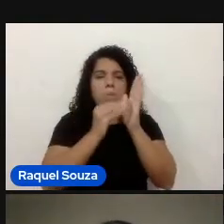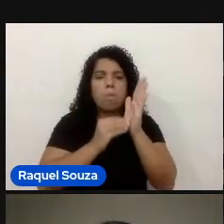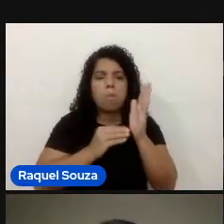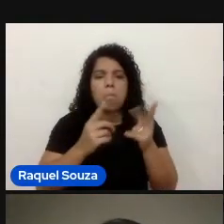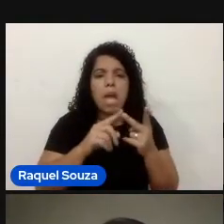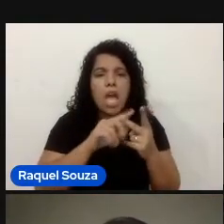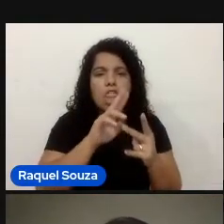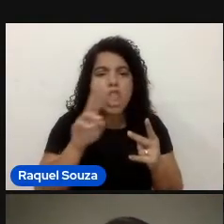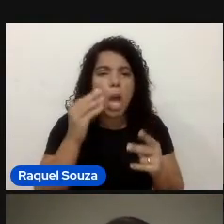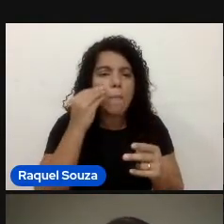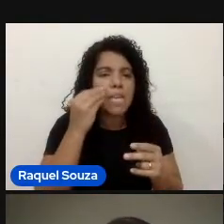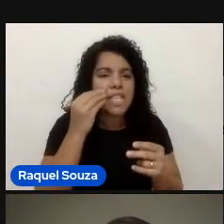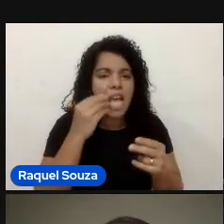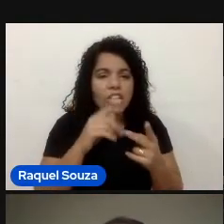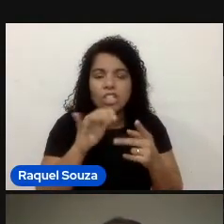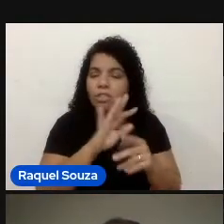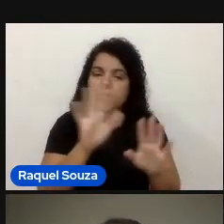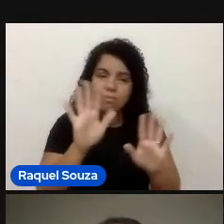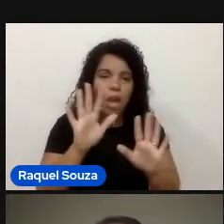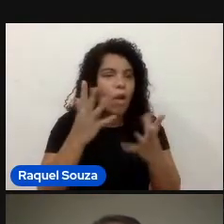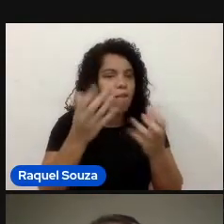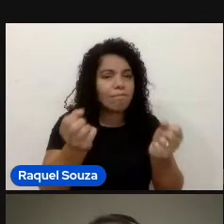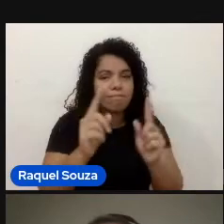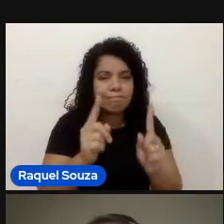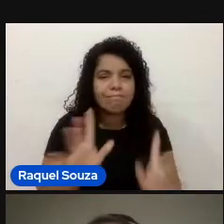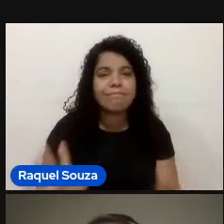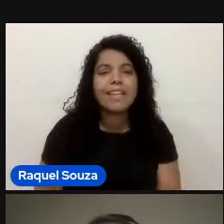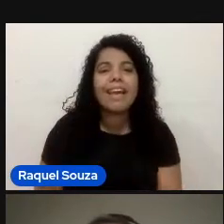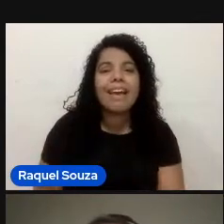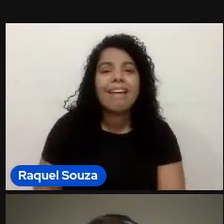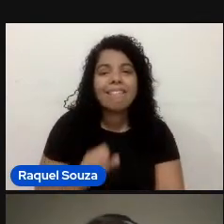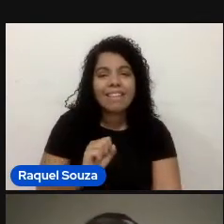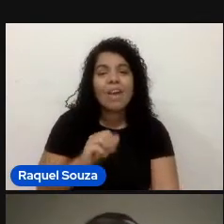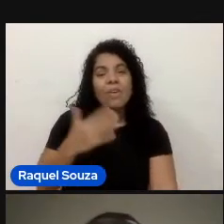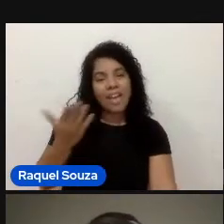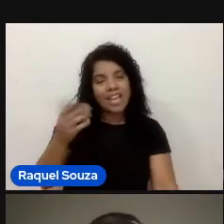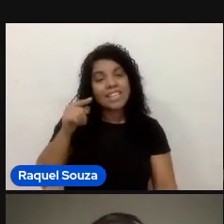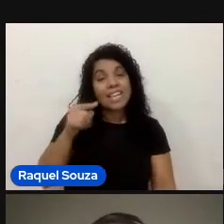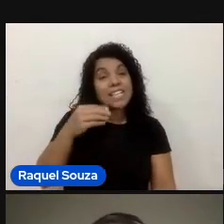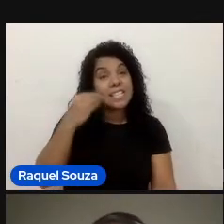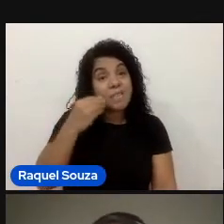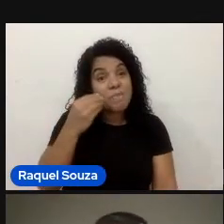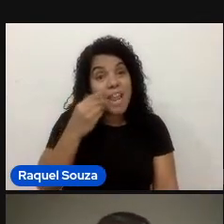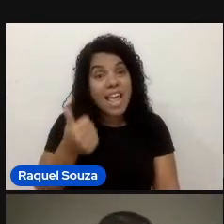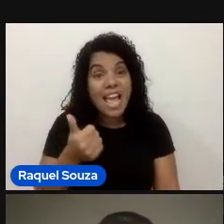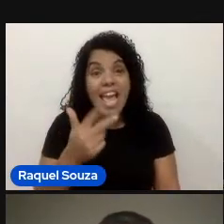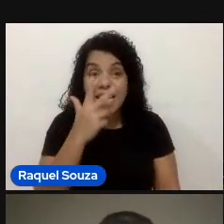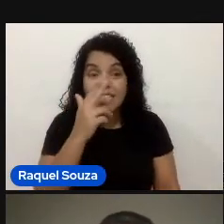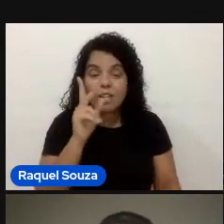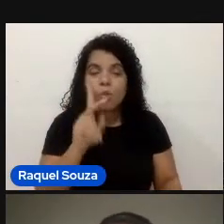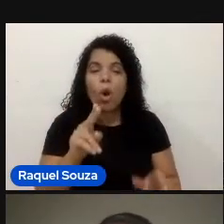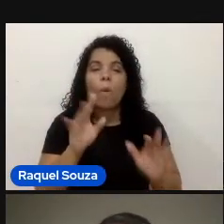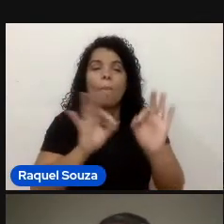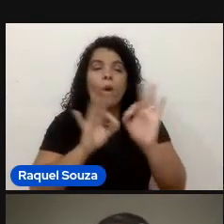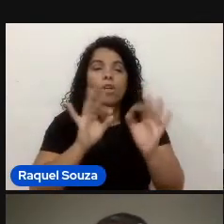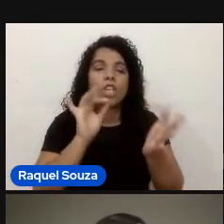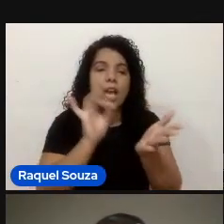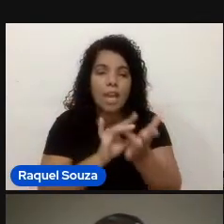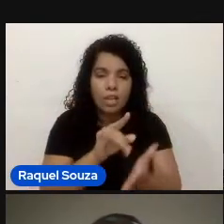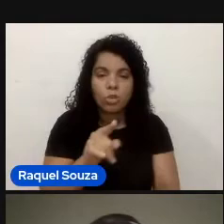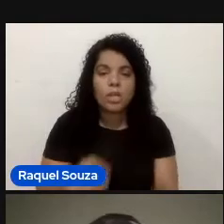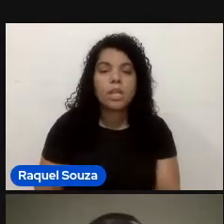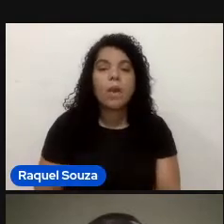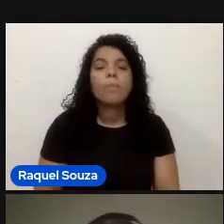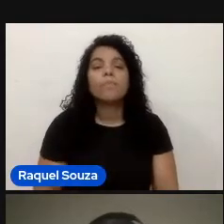teste, que eu vou encher o saco. Então, é uma experiência similar a um projeto real. E o código, a documentação, está